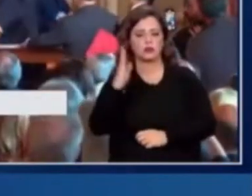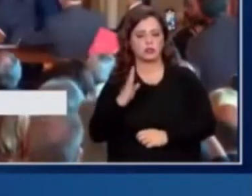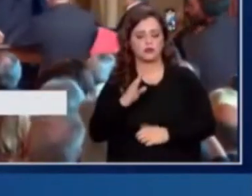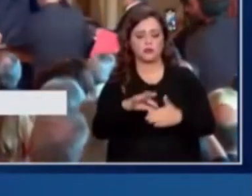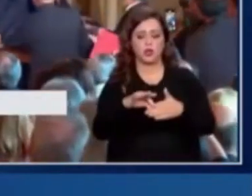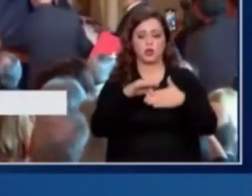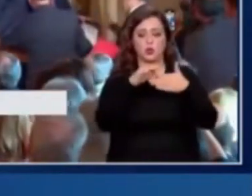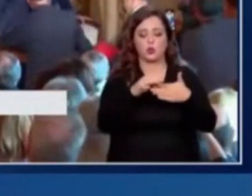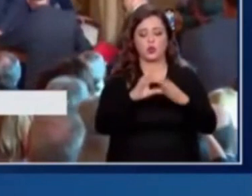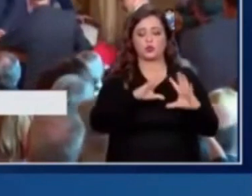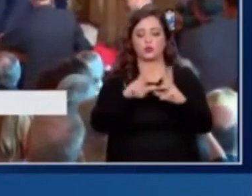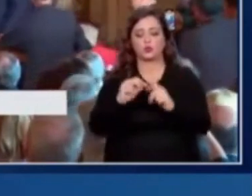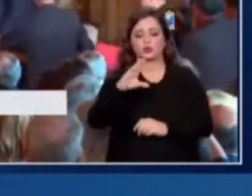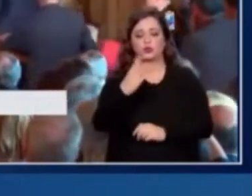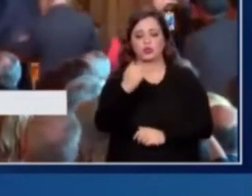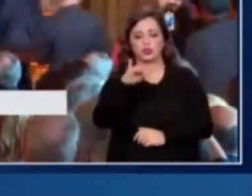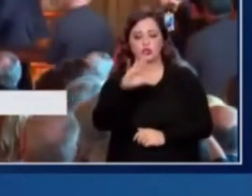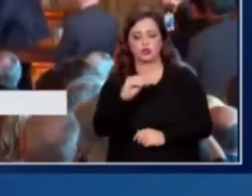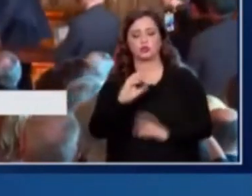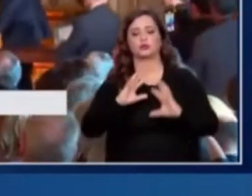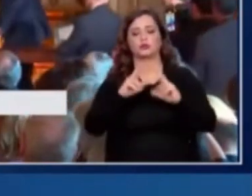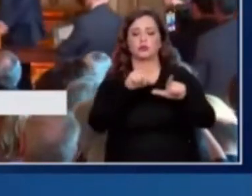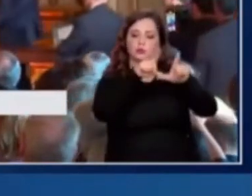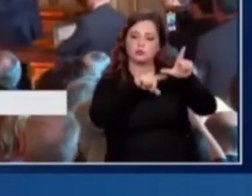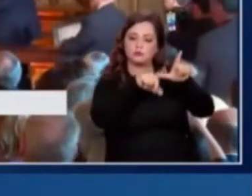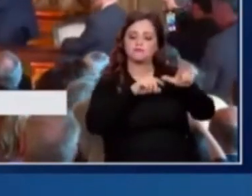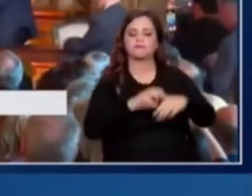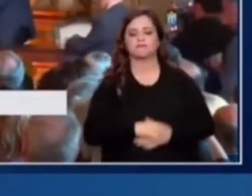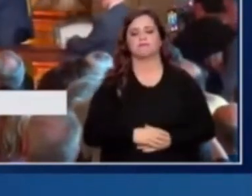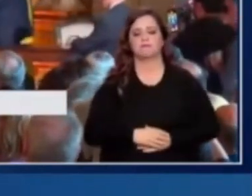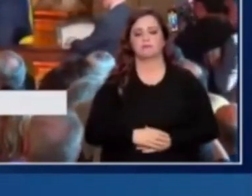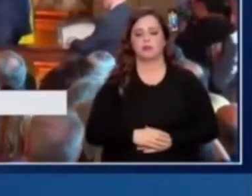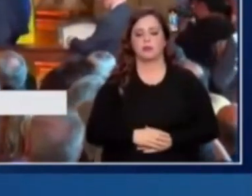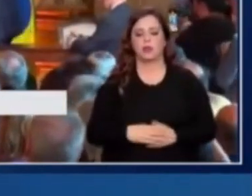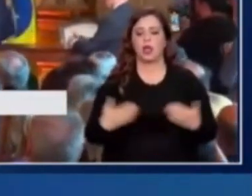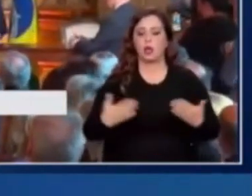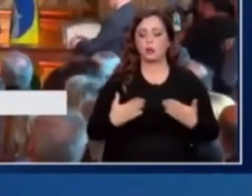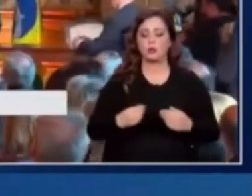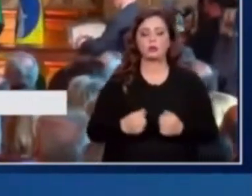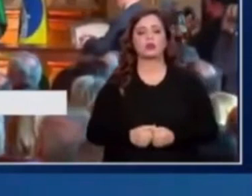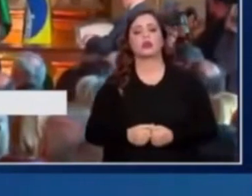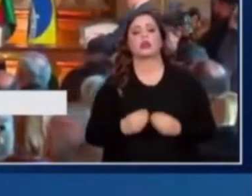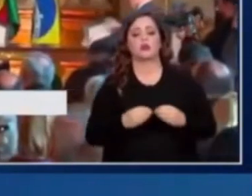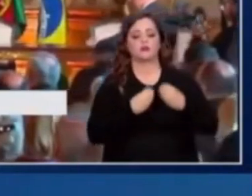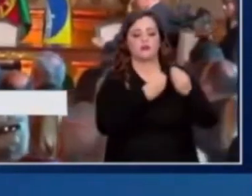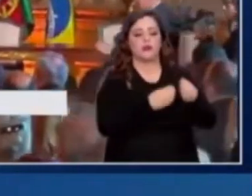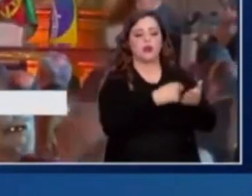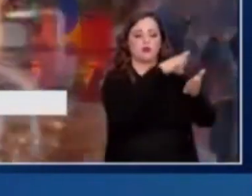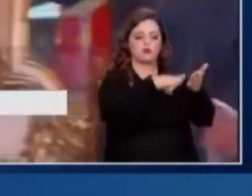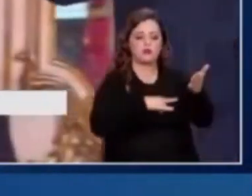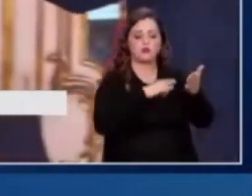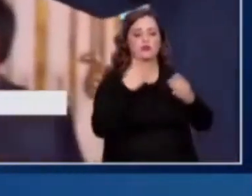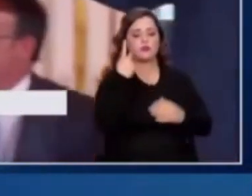uma peça disso, é uma peça importante para essa articulação da extrema-direita, né? Como disse o